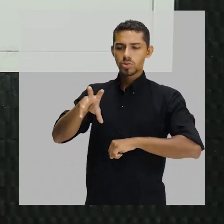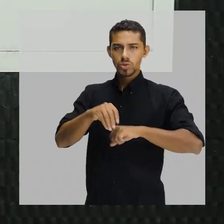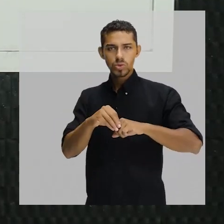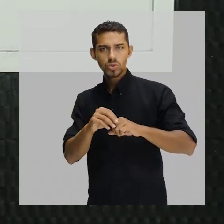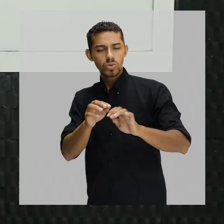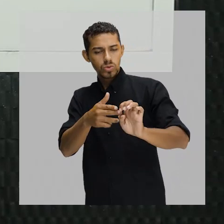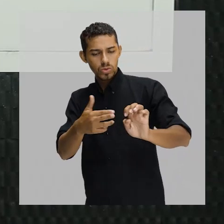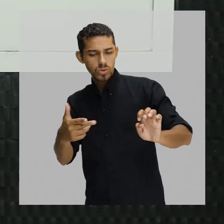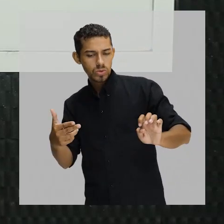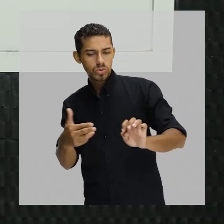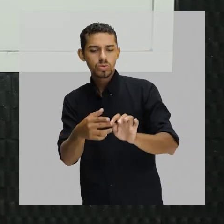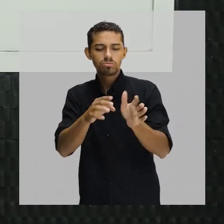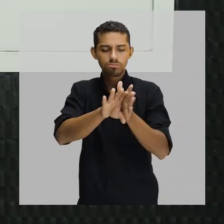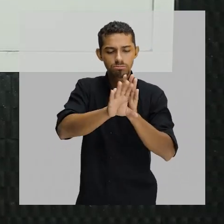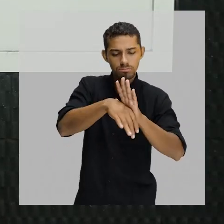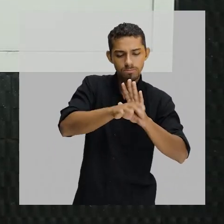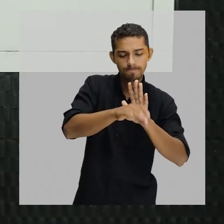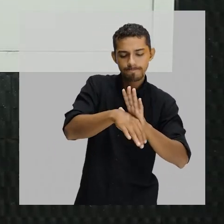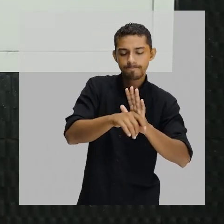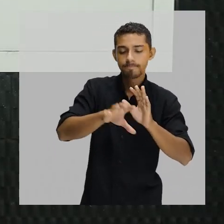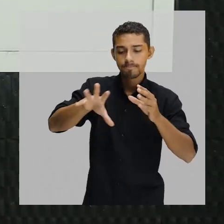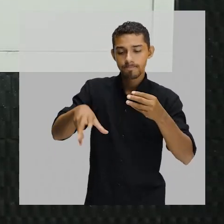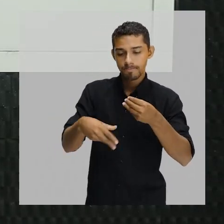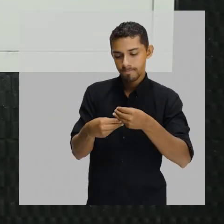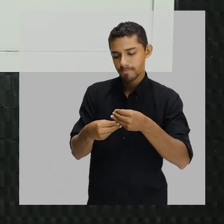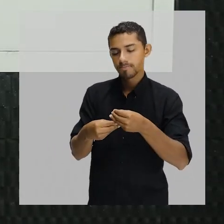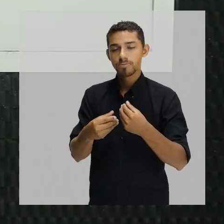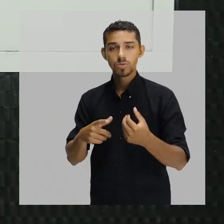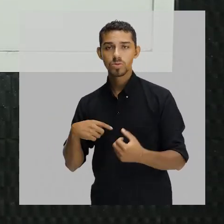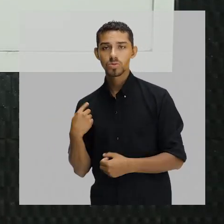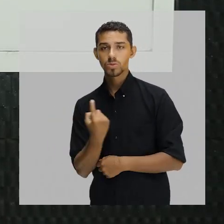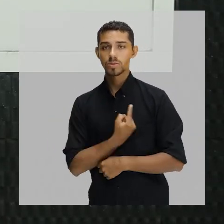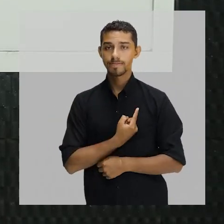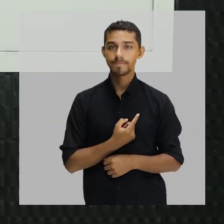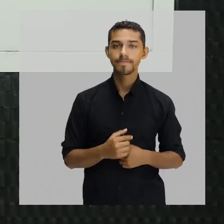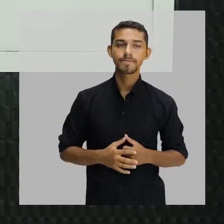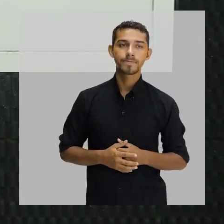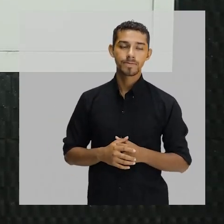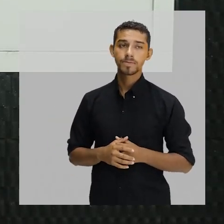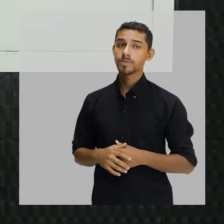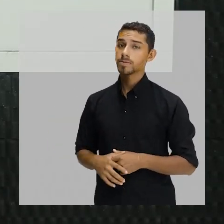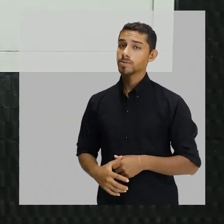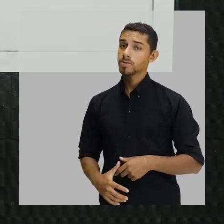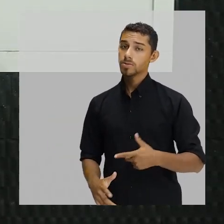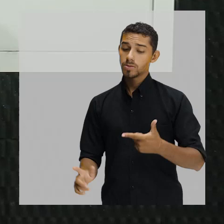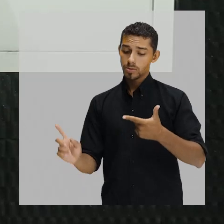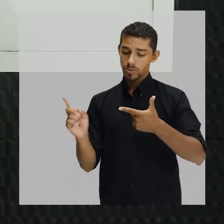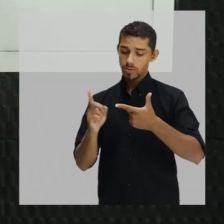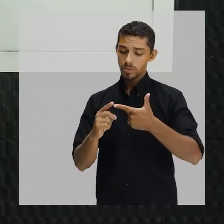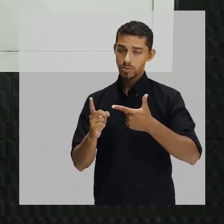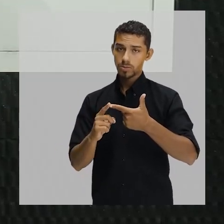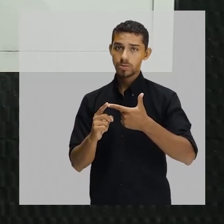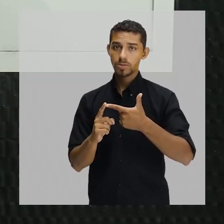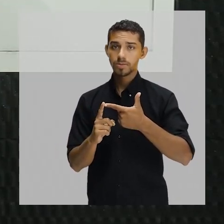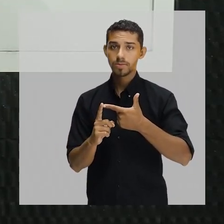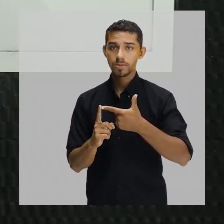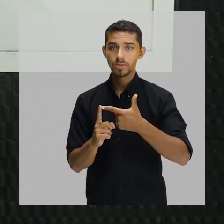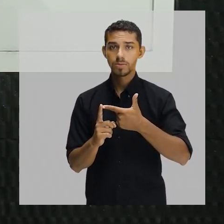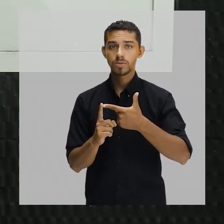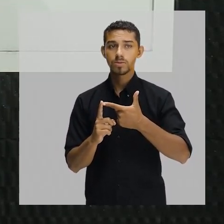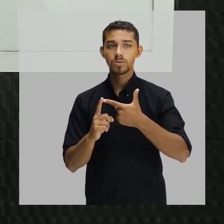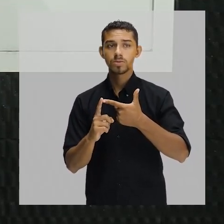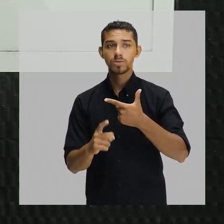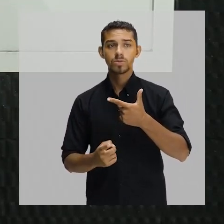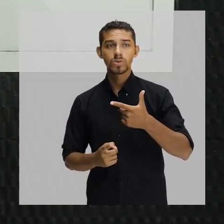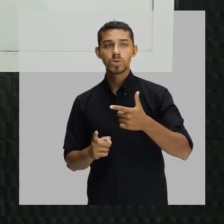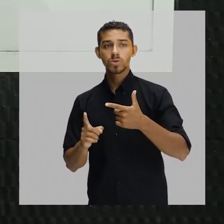elementos, aqueles conceitos, aqueles fundamentos que vão contribuir demais conosco, certo? Mas nós não temos somente os tipos, nós temos as formas de